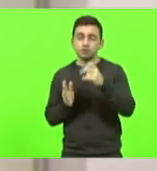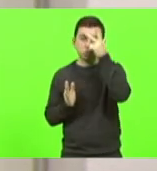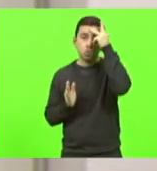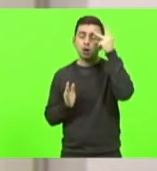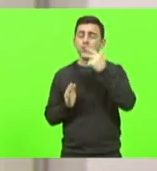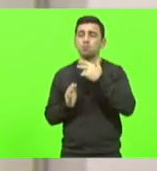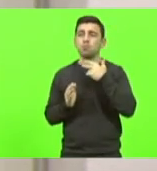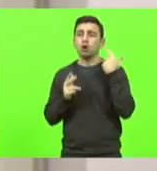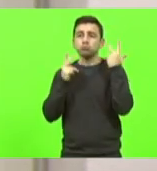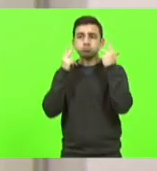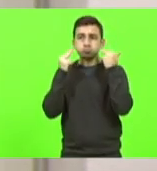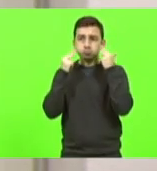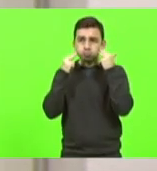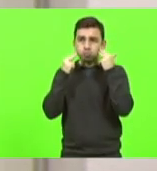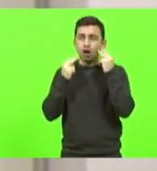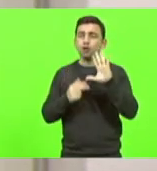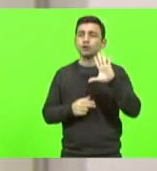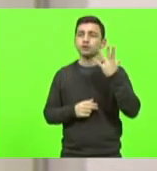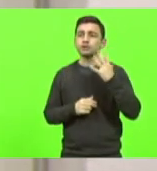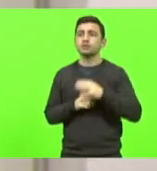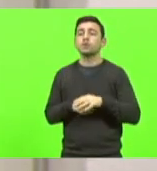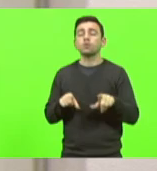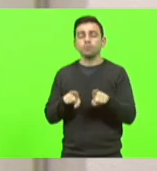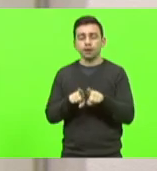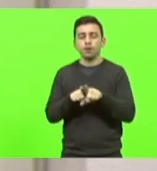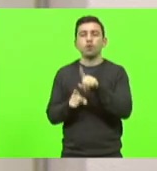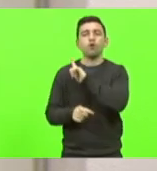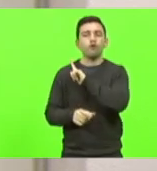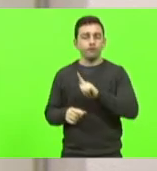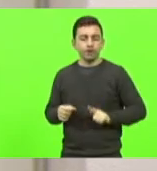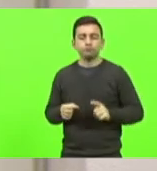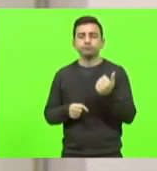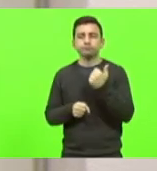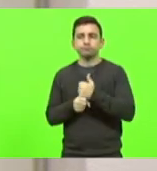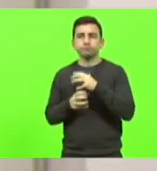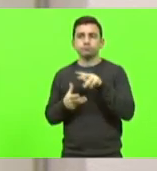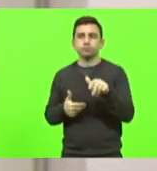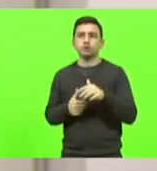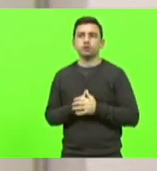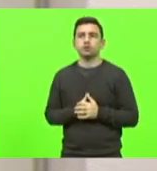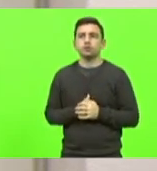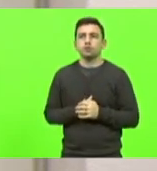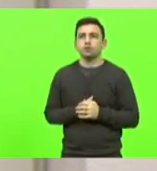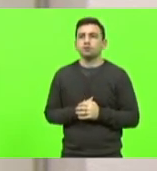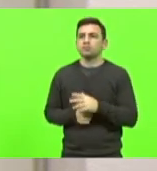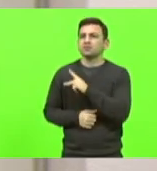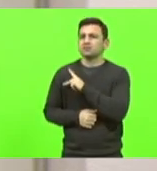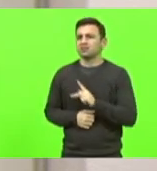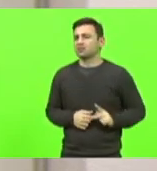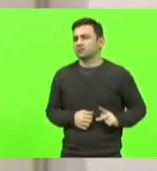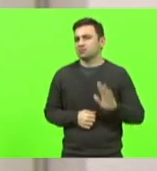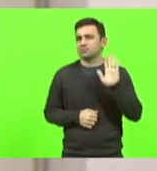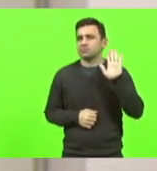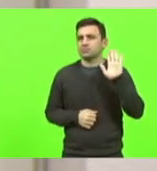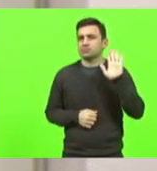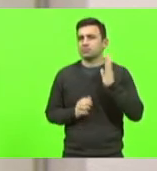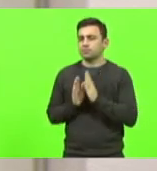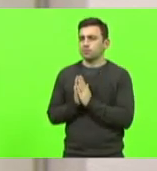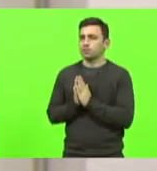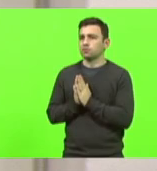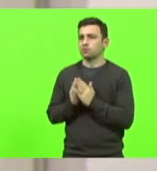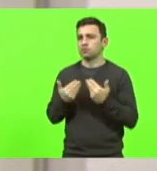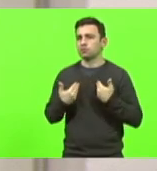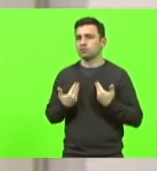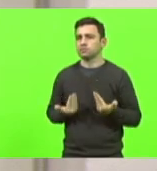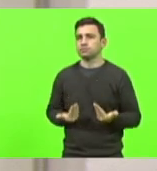né e o governo também contemplou no substitutivo global seu presente na segunda palavra seu presente